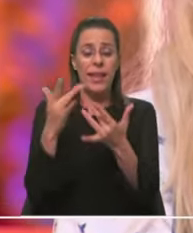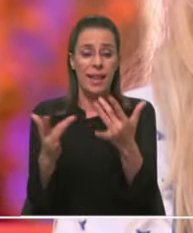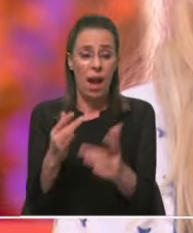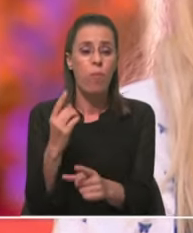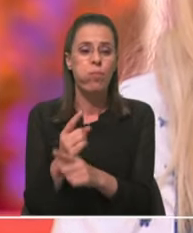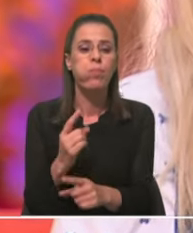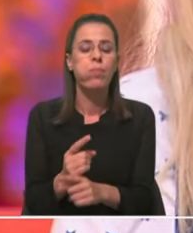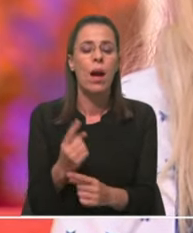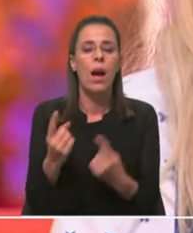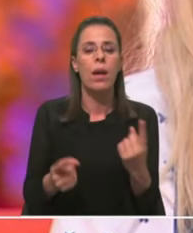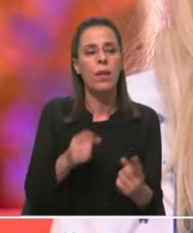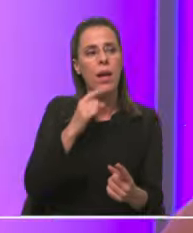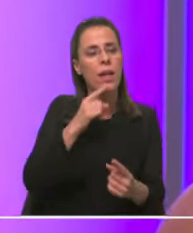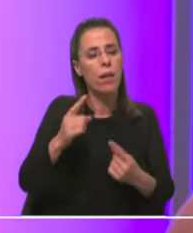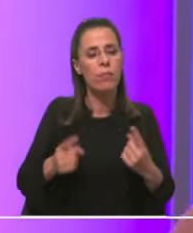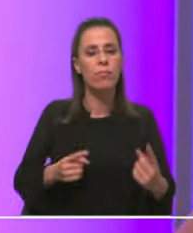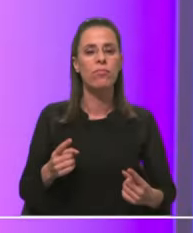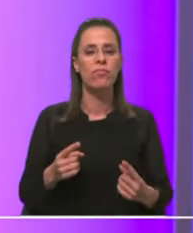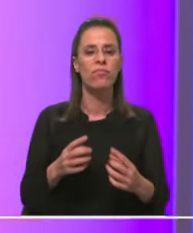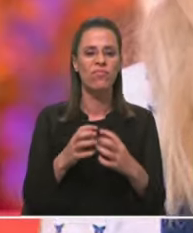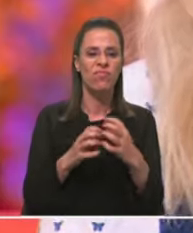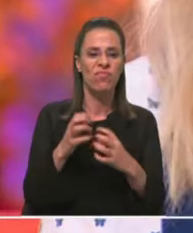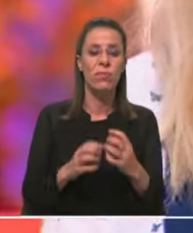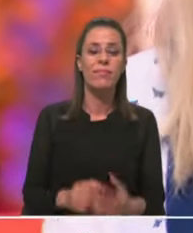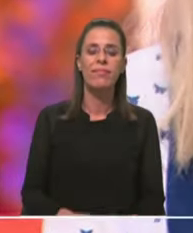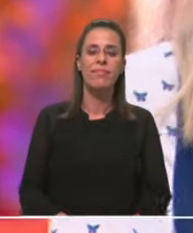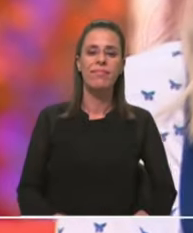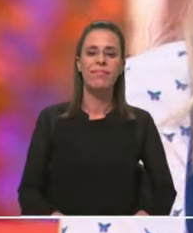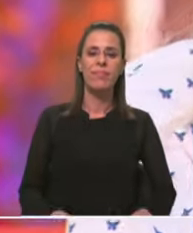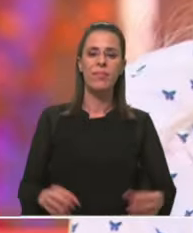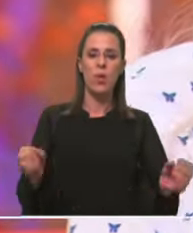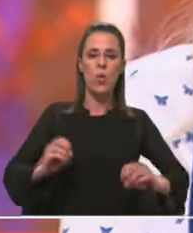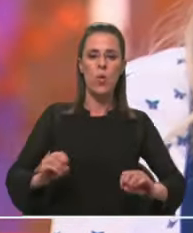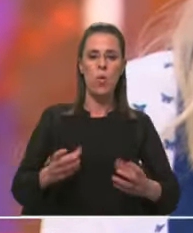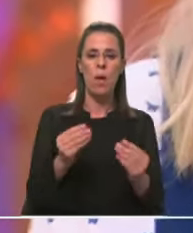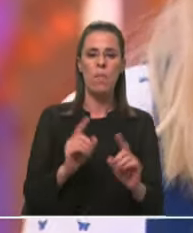é? Sim. Às vezes dava para haver assim um. Não, Não há. não há muito. Não há muito? Não, não há.